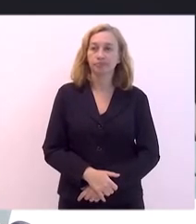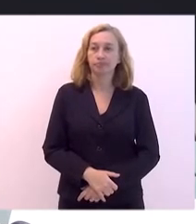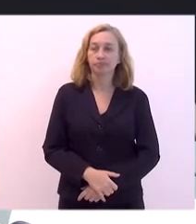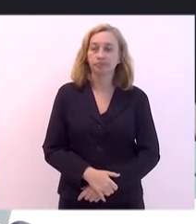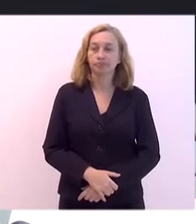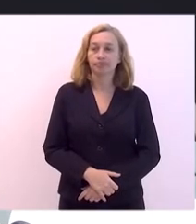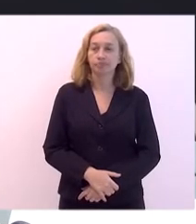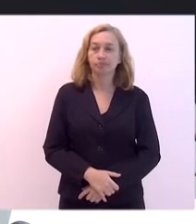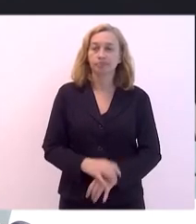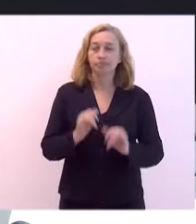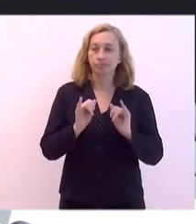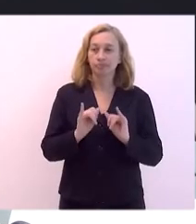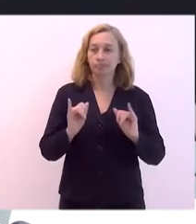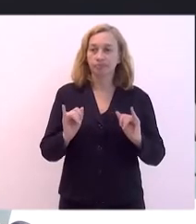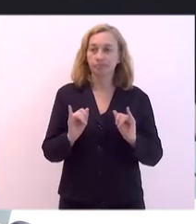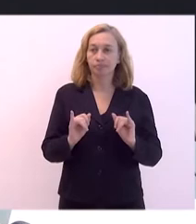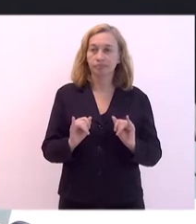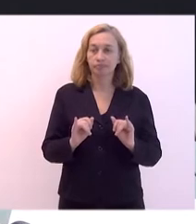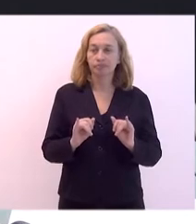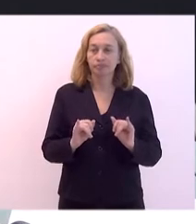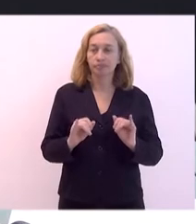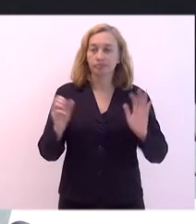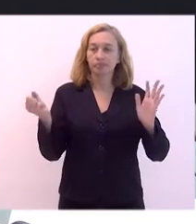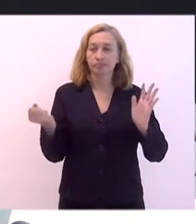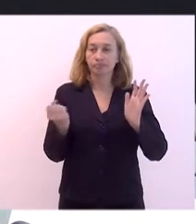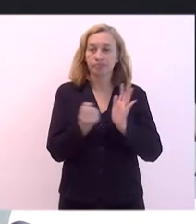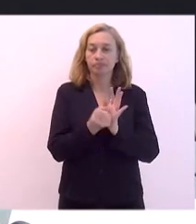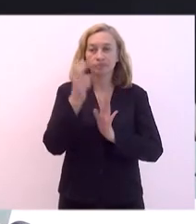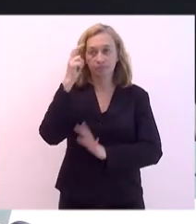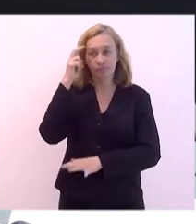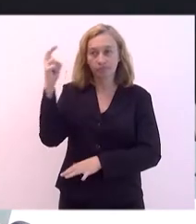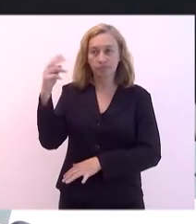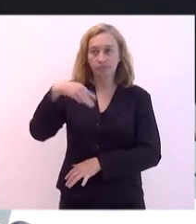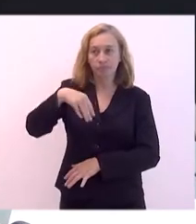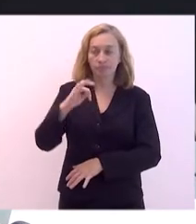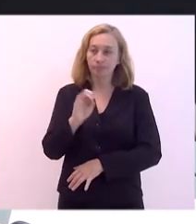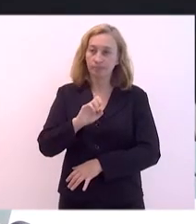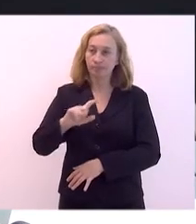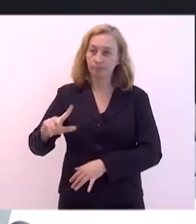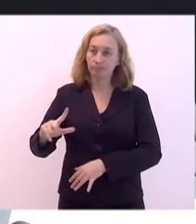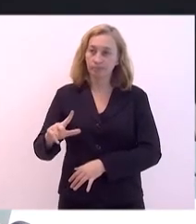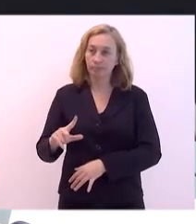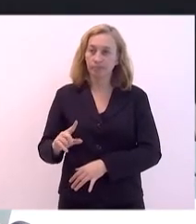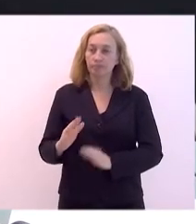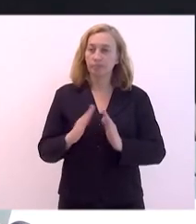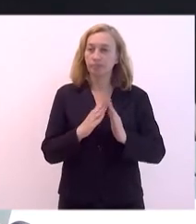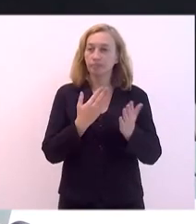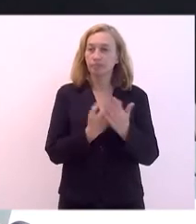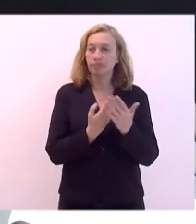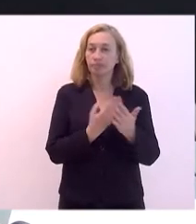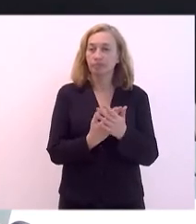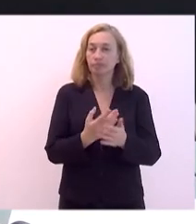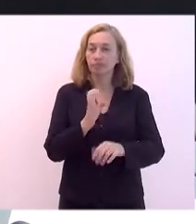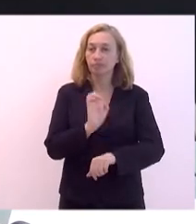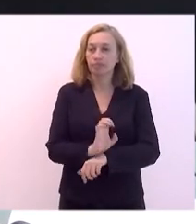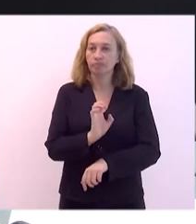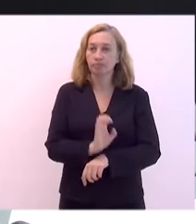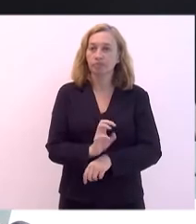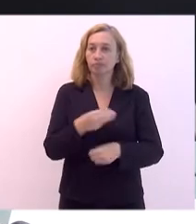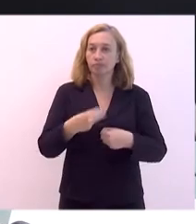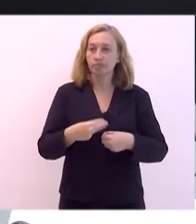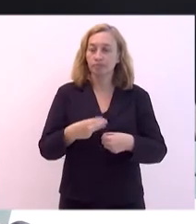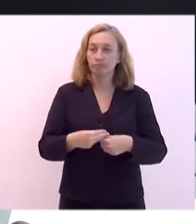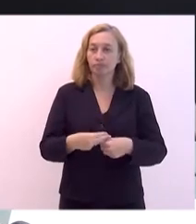que é declarar patrimônio cultural e imaterial um colégio estadual no município de